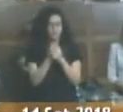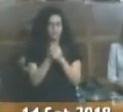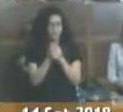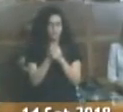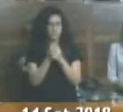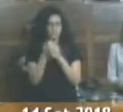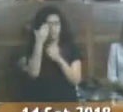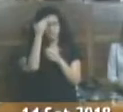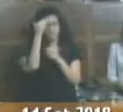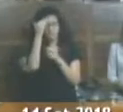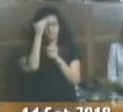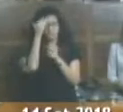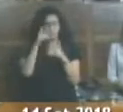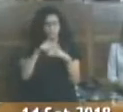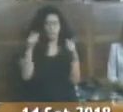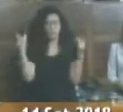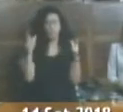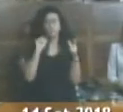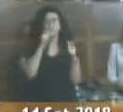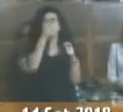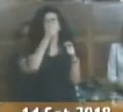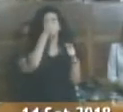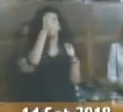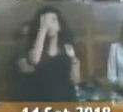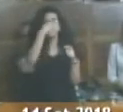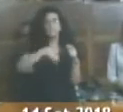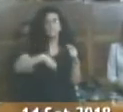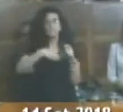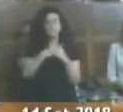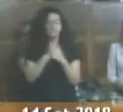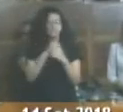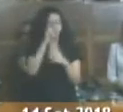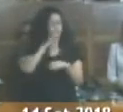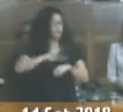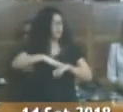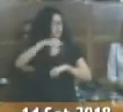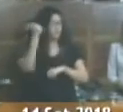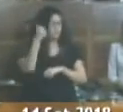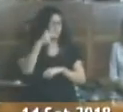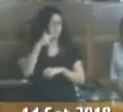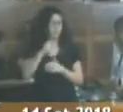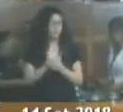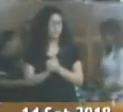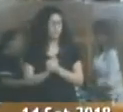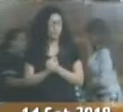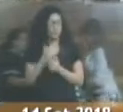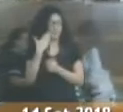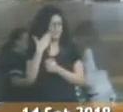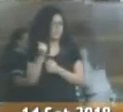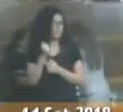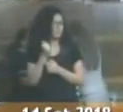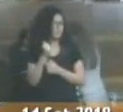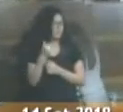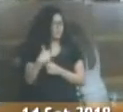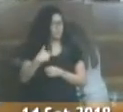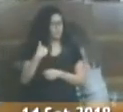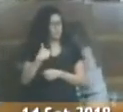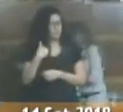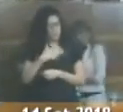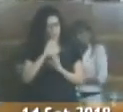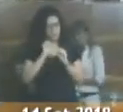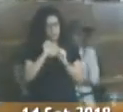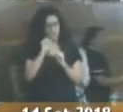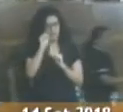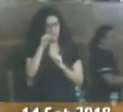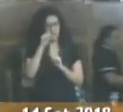no maior entendimento, numa ampliação do que é cidadão, vai muito além. E a gente já sabe que, na idade delas, podem